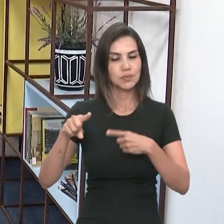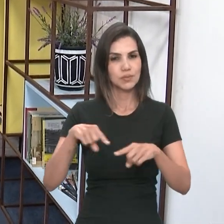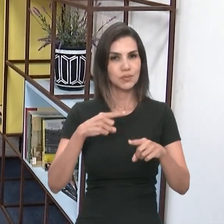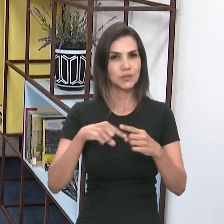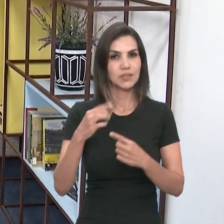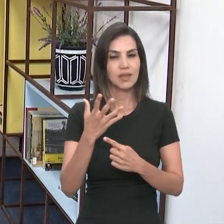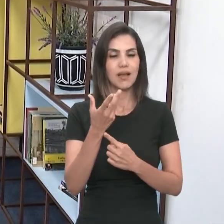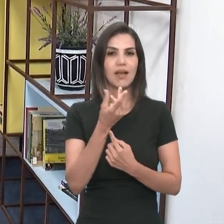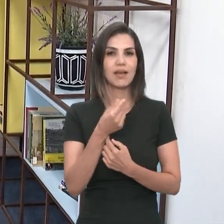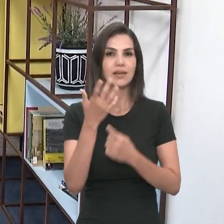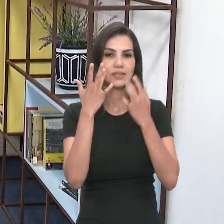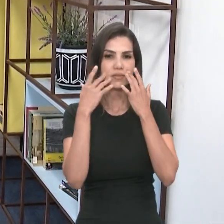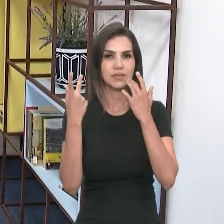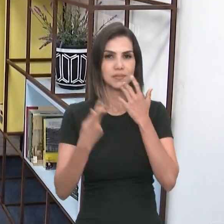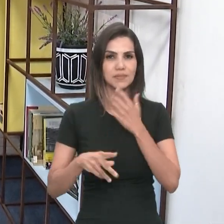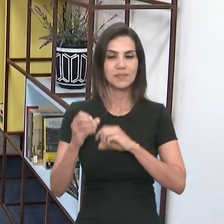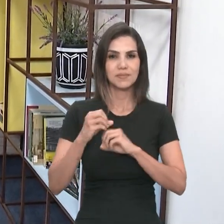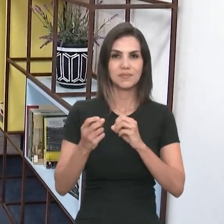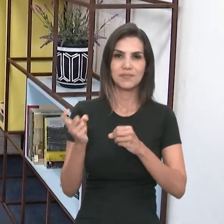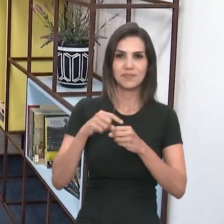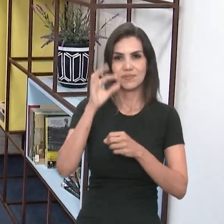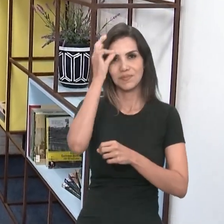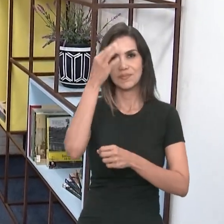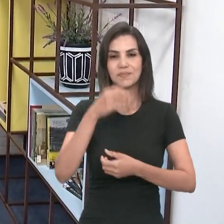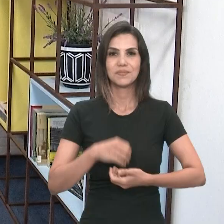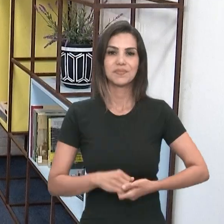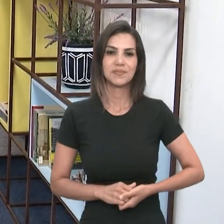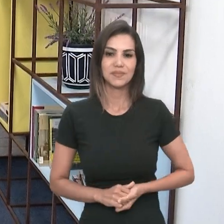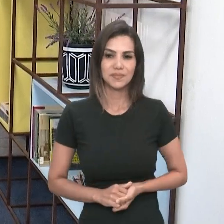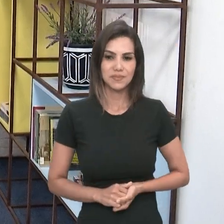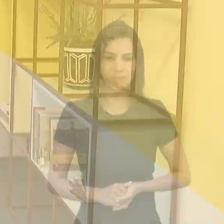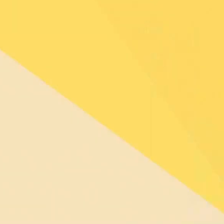UFG. Rapidinho eu tô de volta.